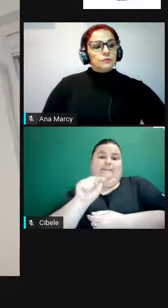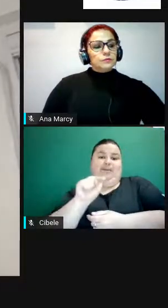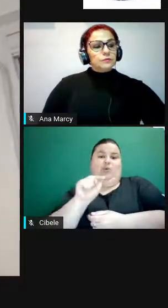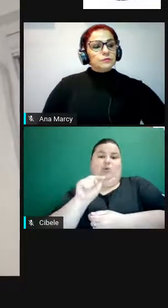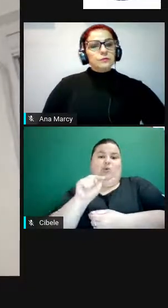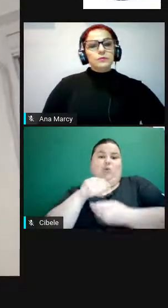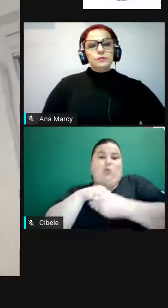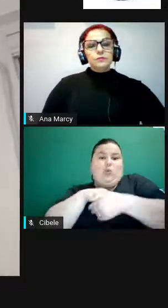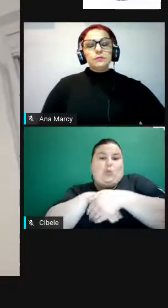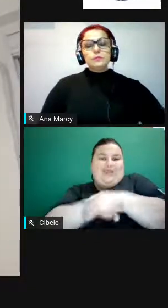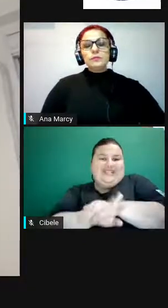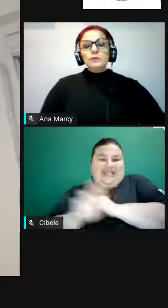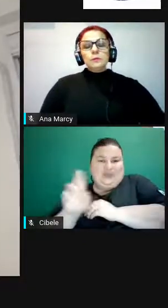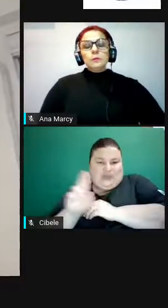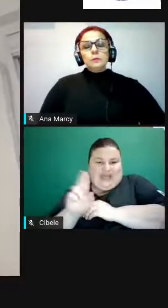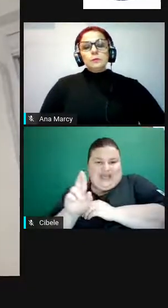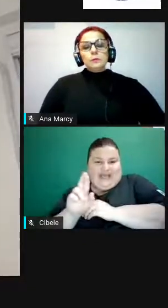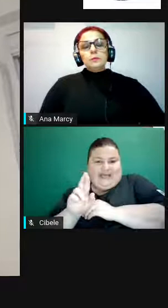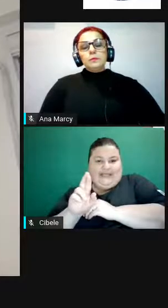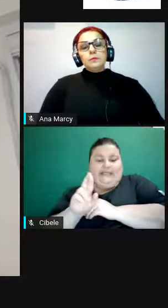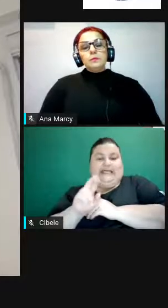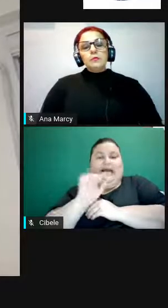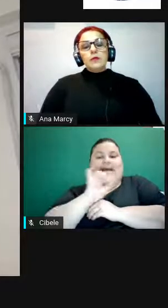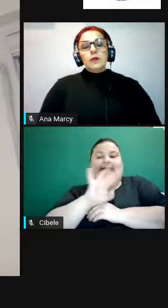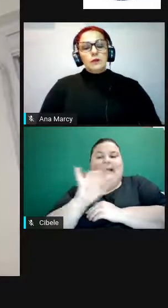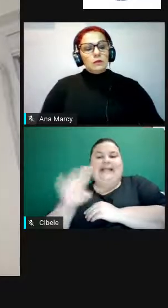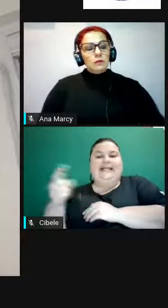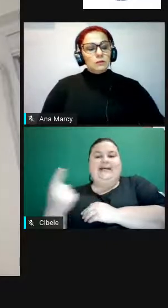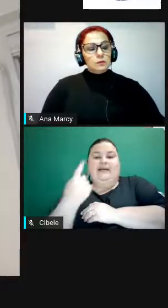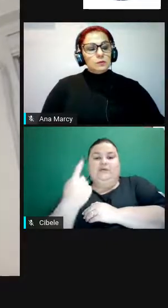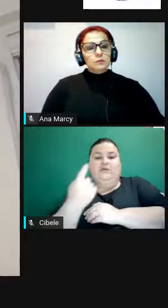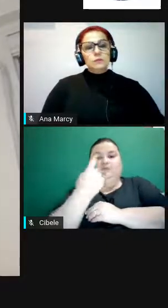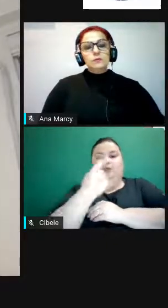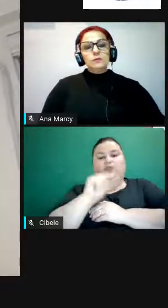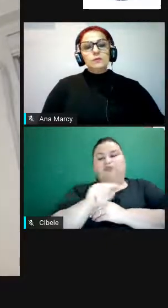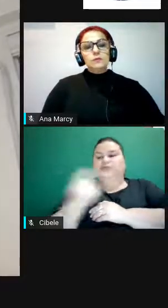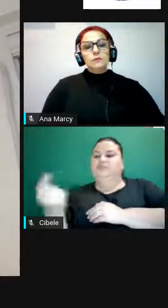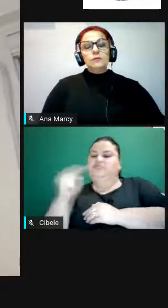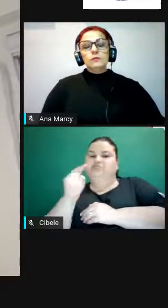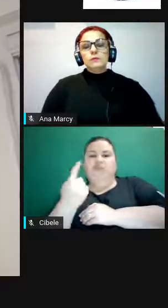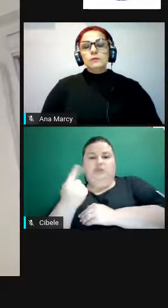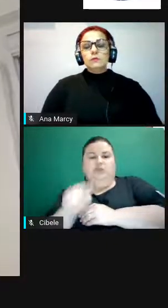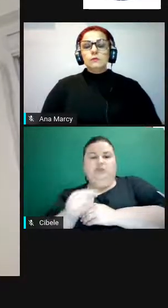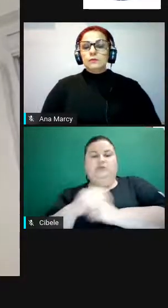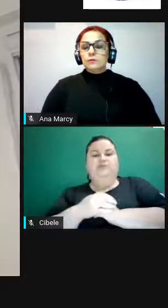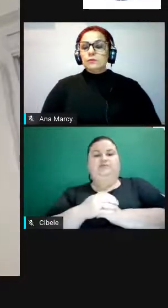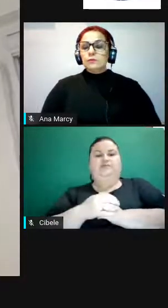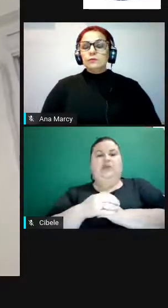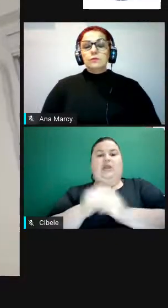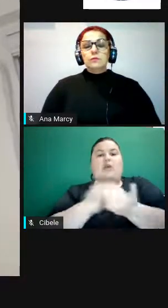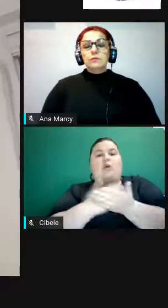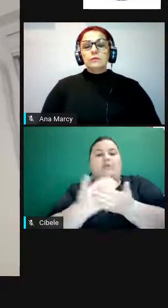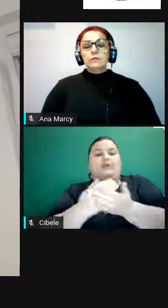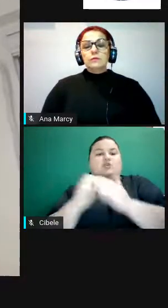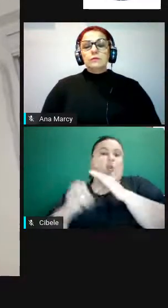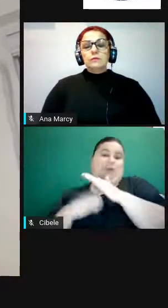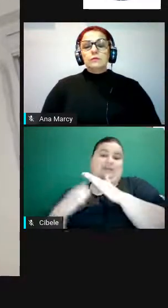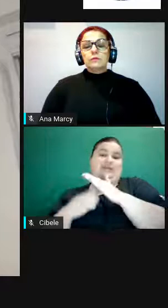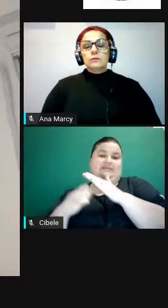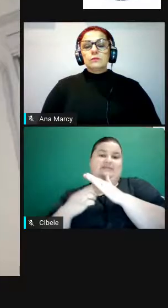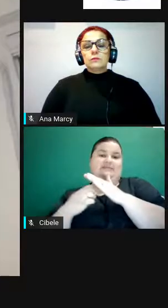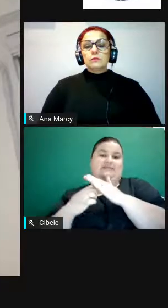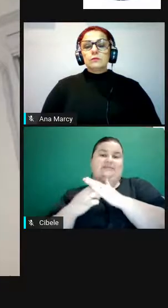ele tinha mais meu daí cada um deu reais EA gente começou a empresa então no primeiro momento a gente não sabia como aplicar